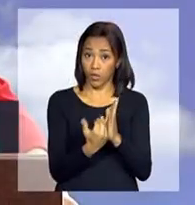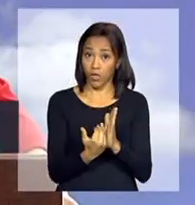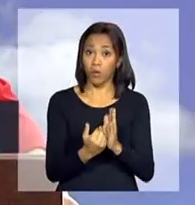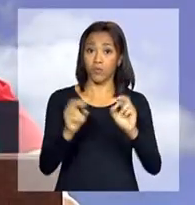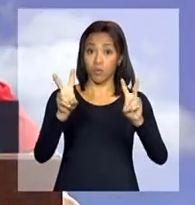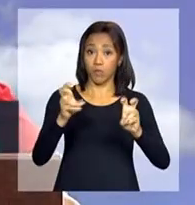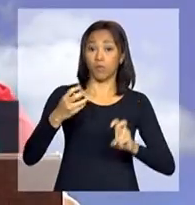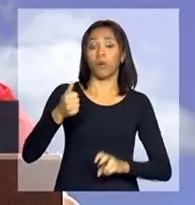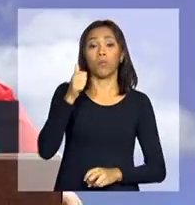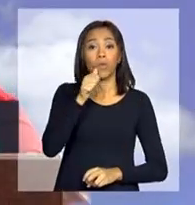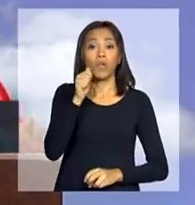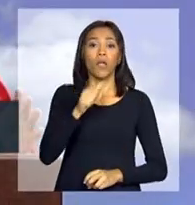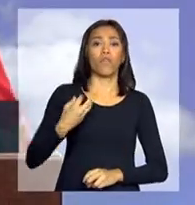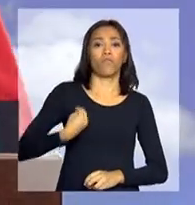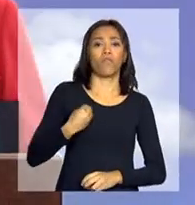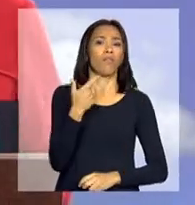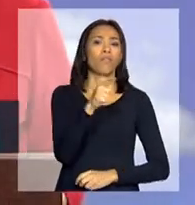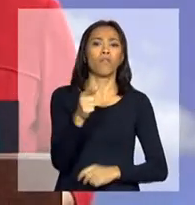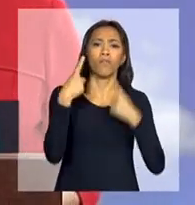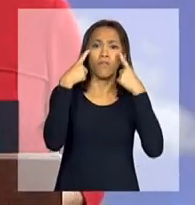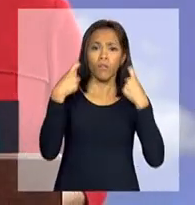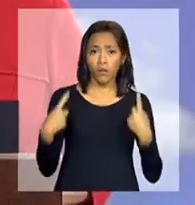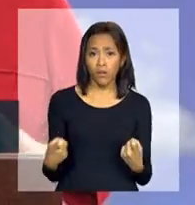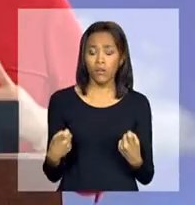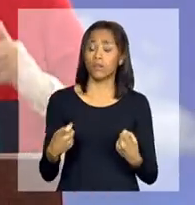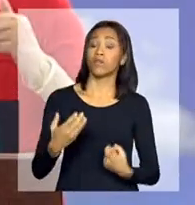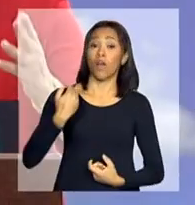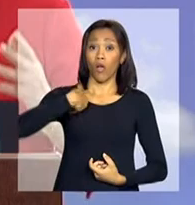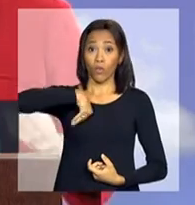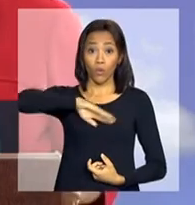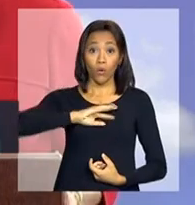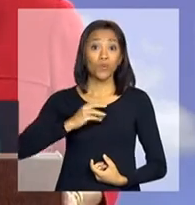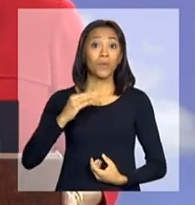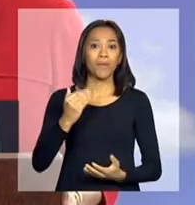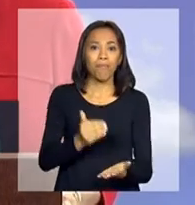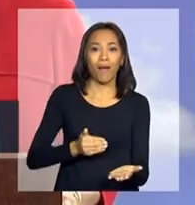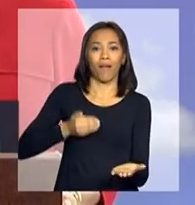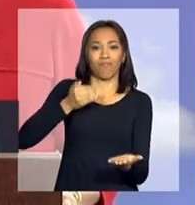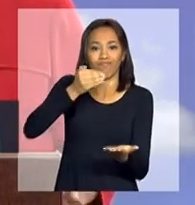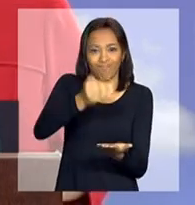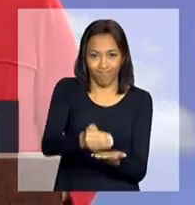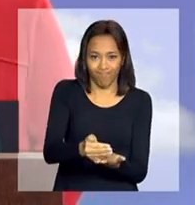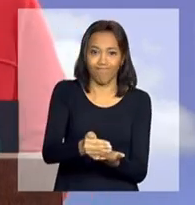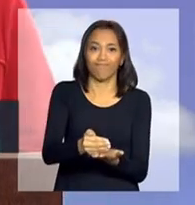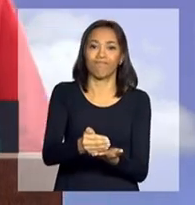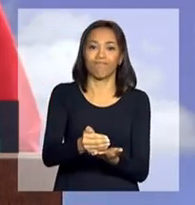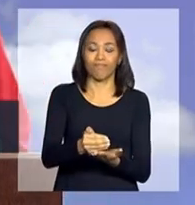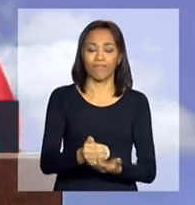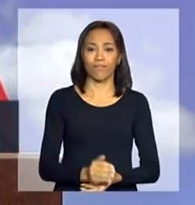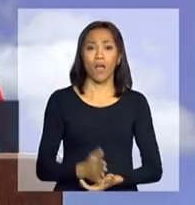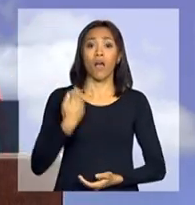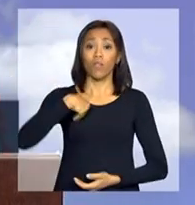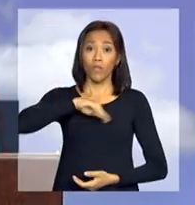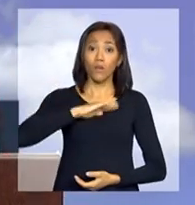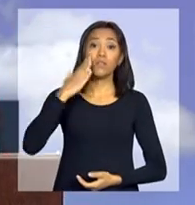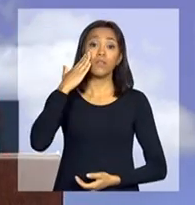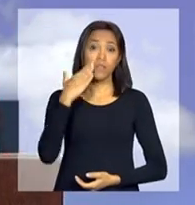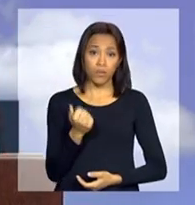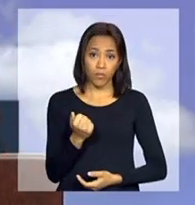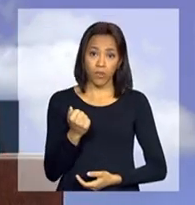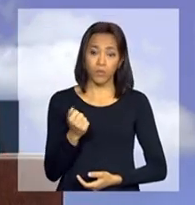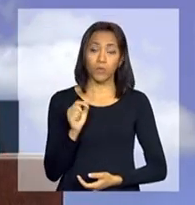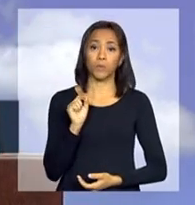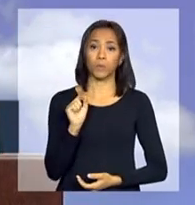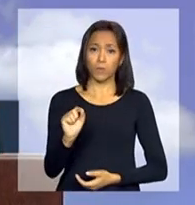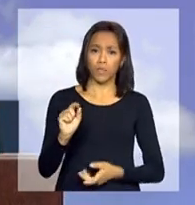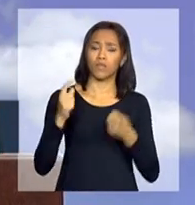viver sem violência e nós estamos dando mais um passo e nós sabemos que é preciso